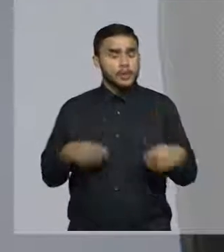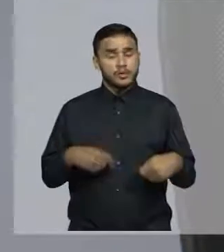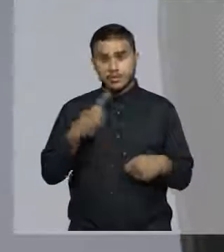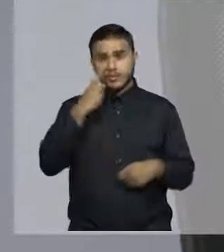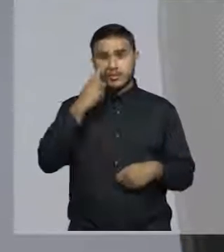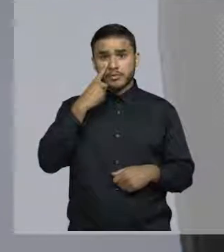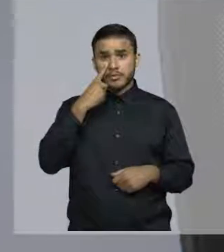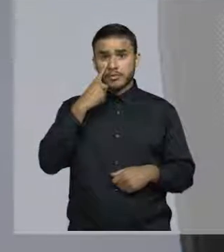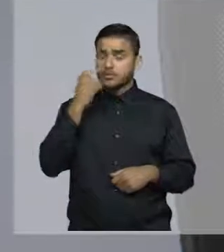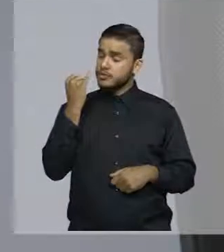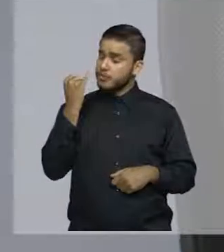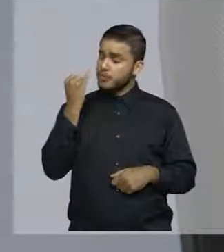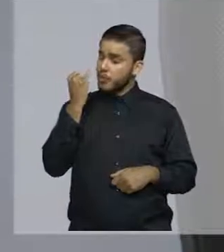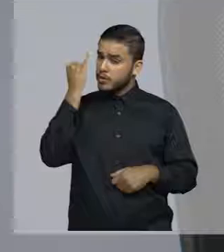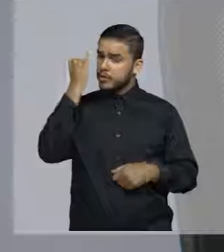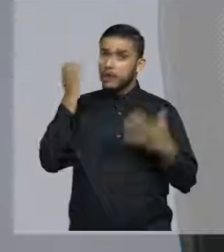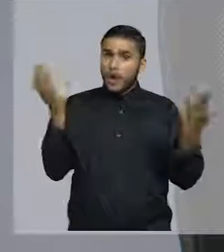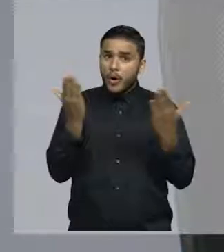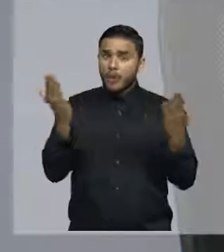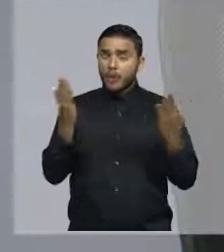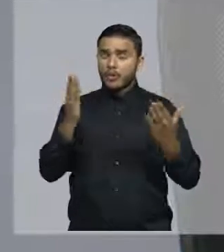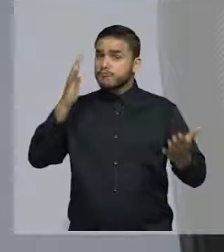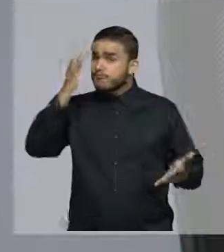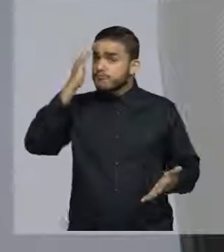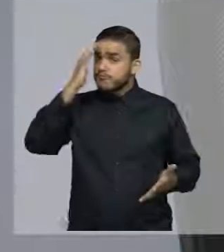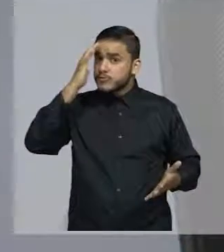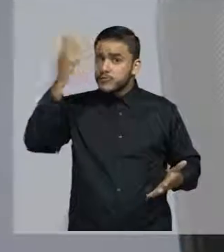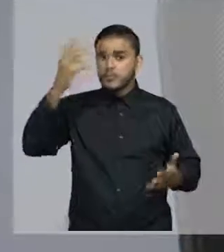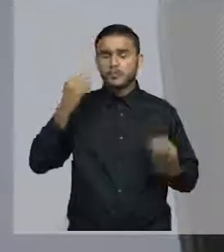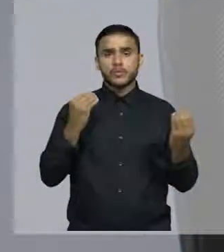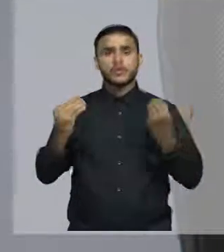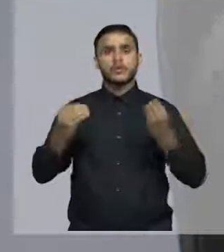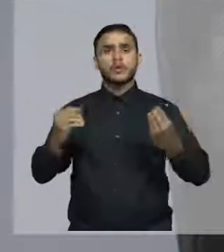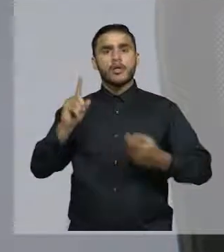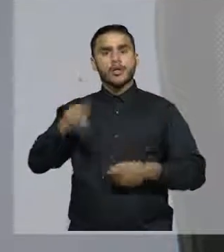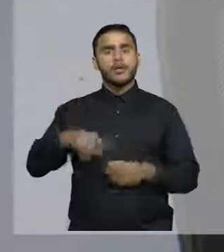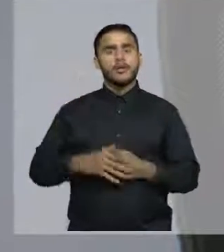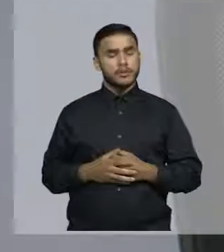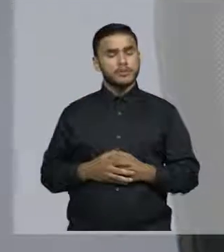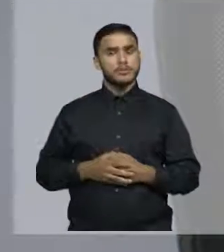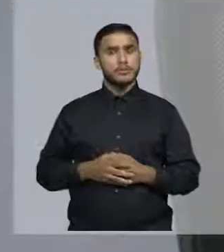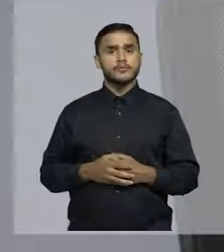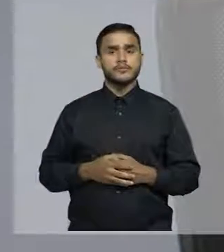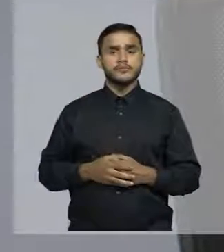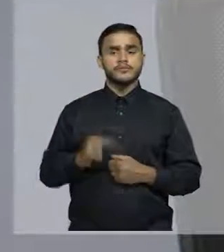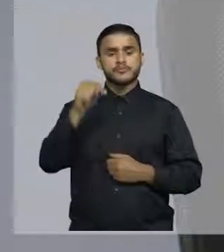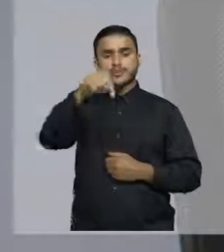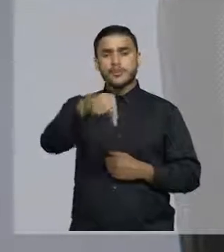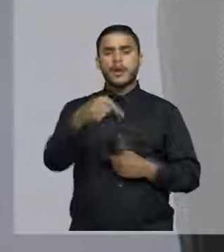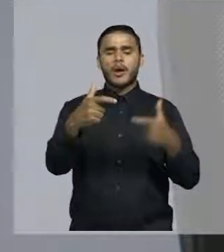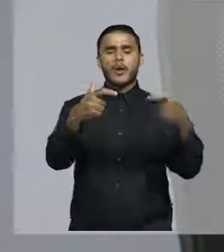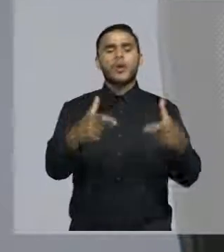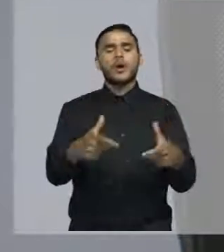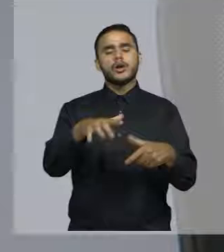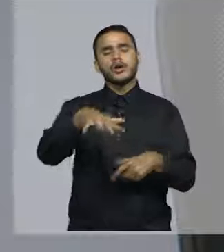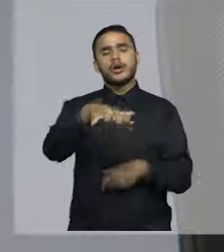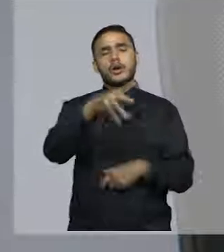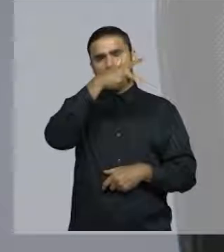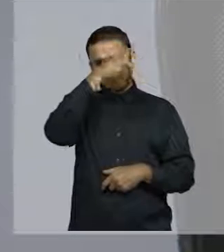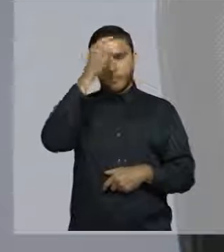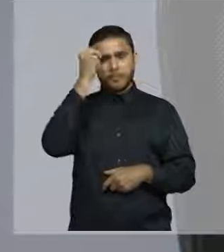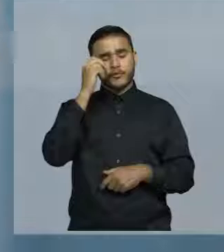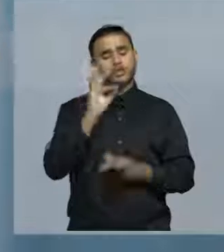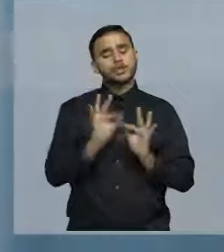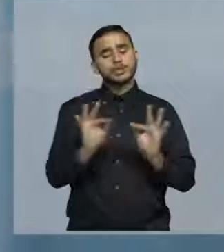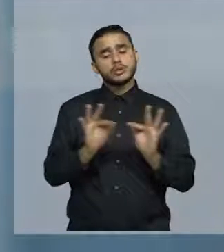ter um trato agora diferente do que a gente tem como previsão para tratar esse problema, que se a gente fosse tratar com o marginal local, né? Armado de uma